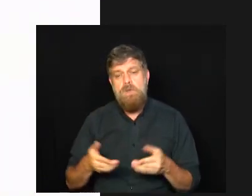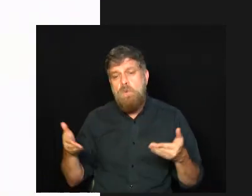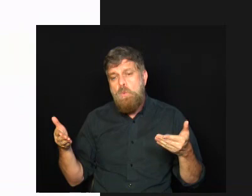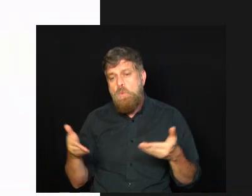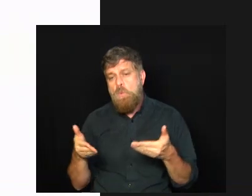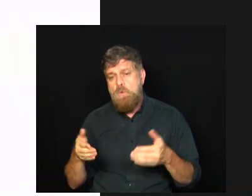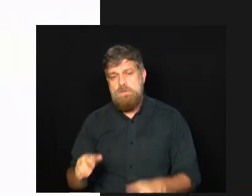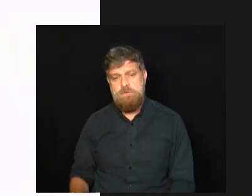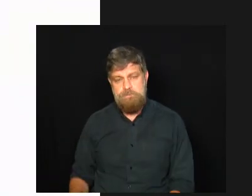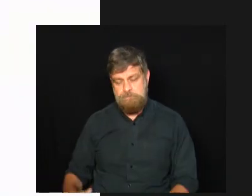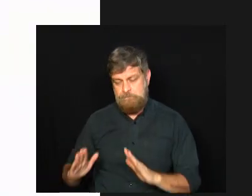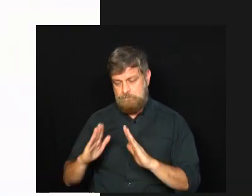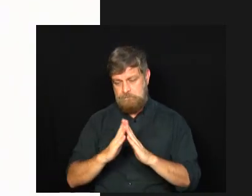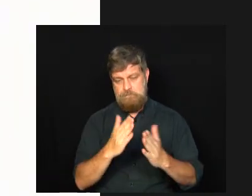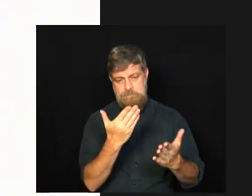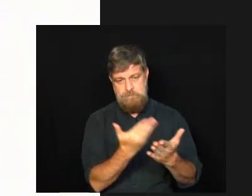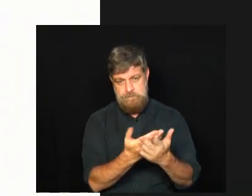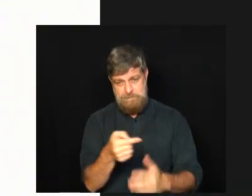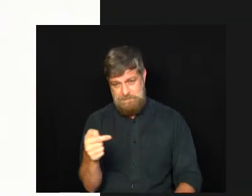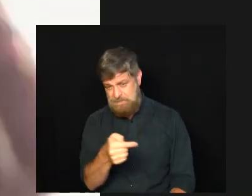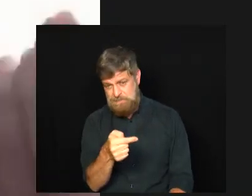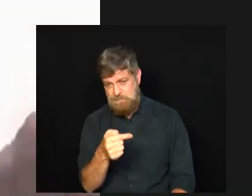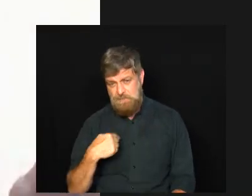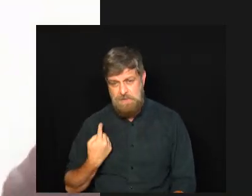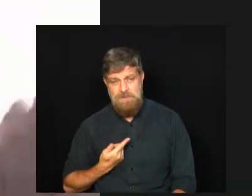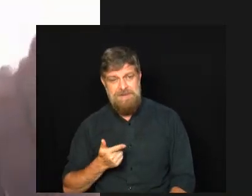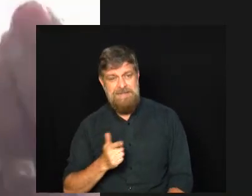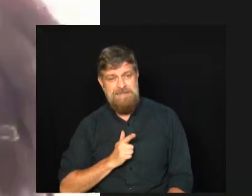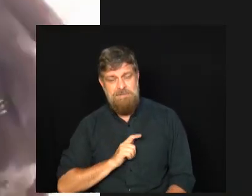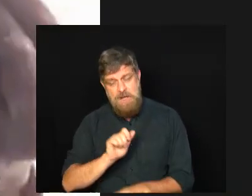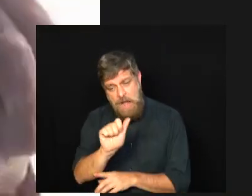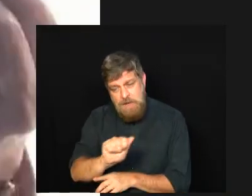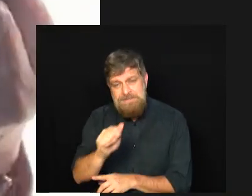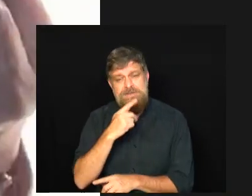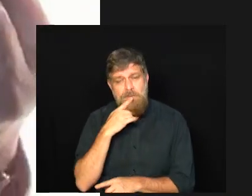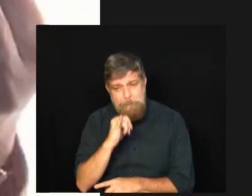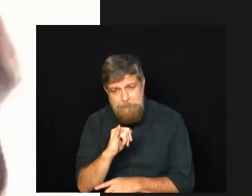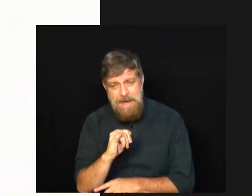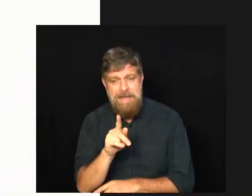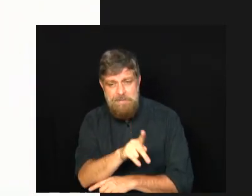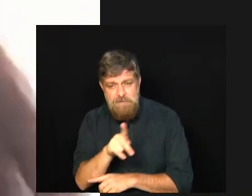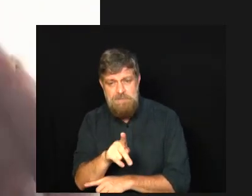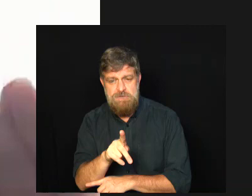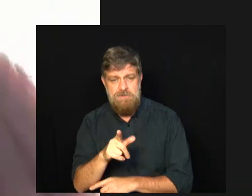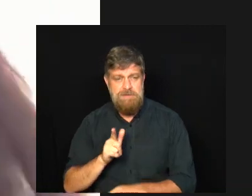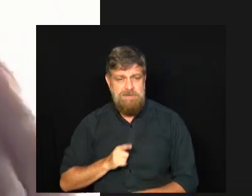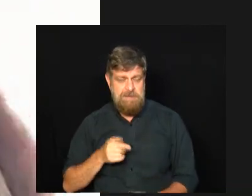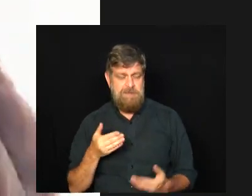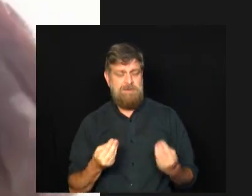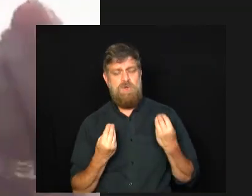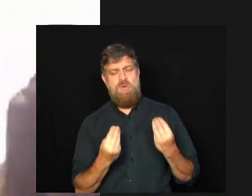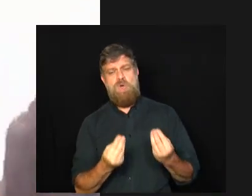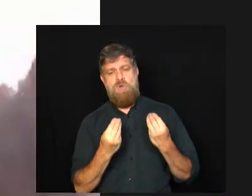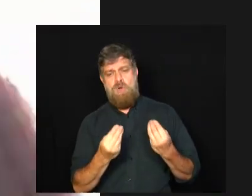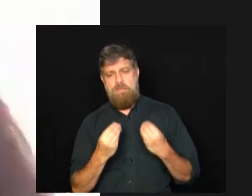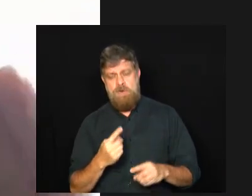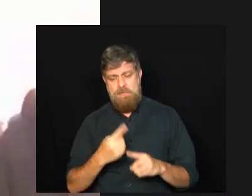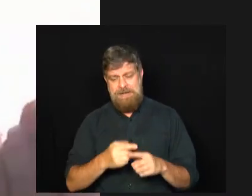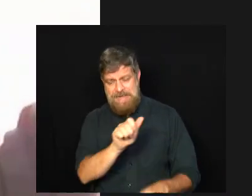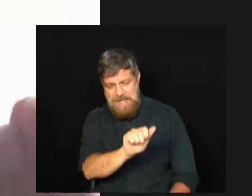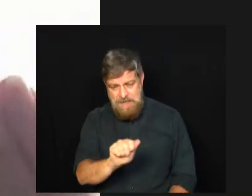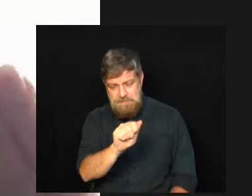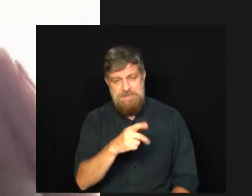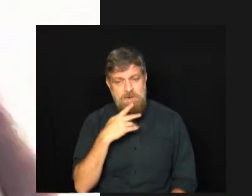a escola, nós temos a Associação de Pais e Mestres? Meu Deus do céu, por que a Associação de Pais